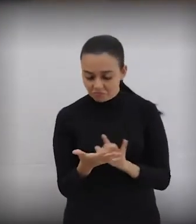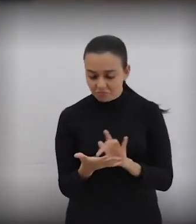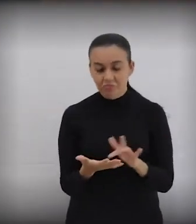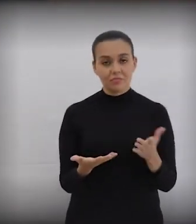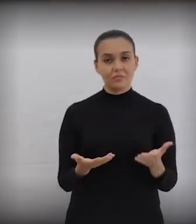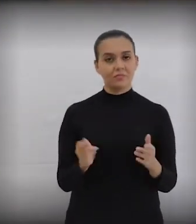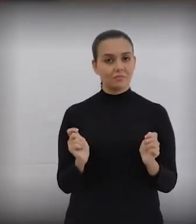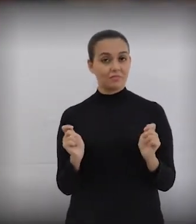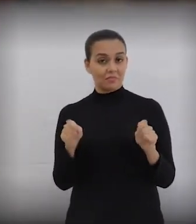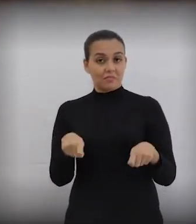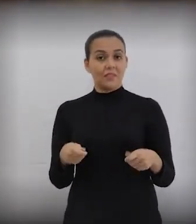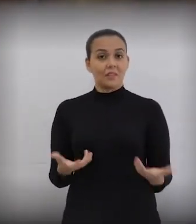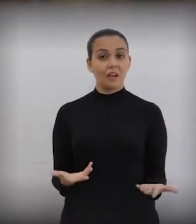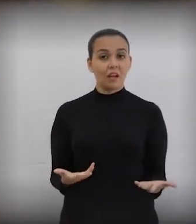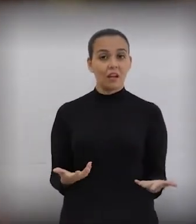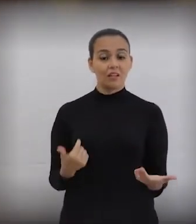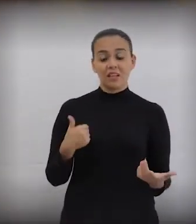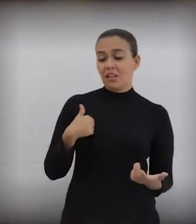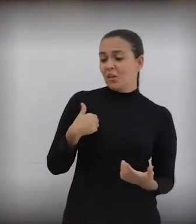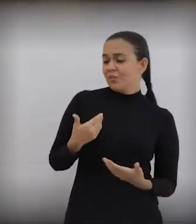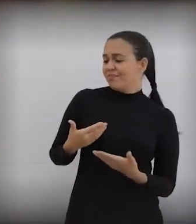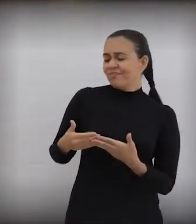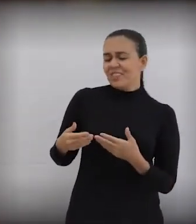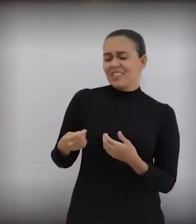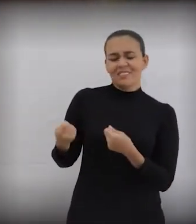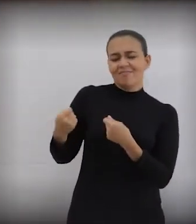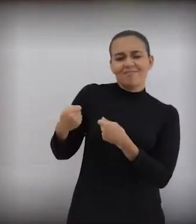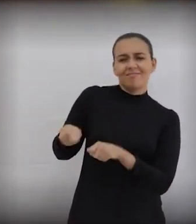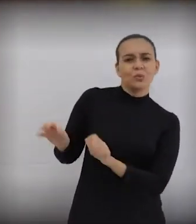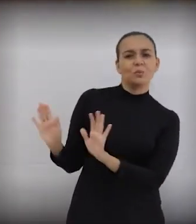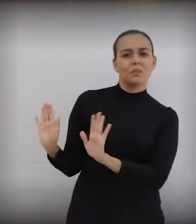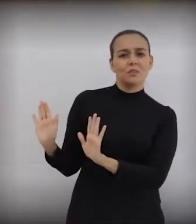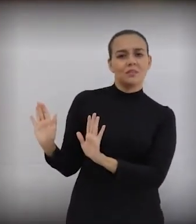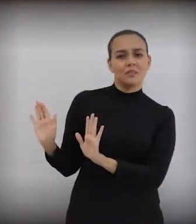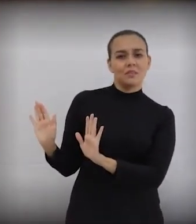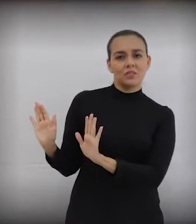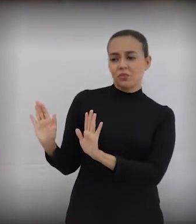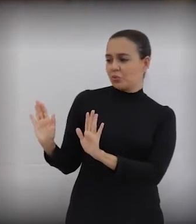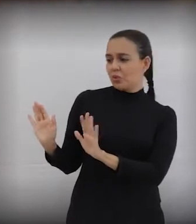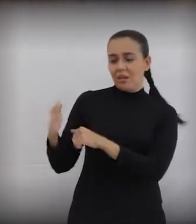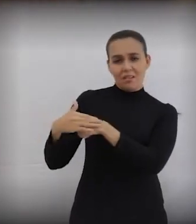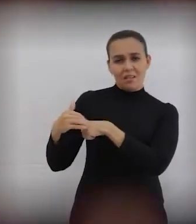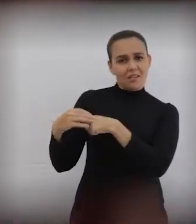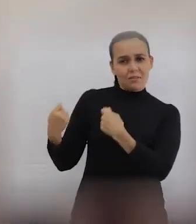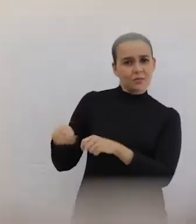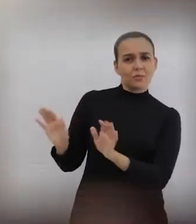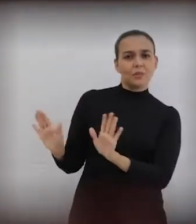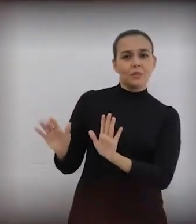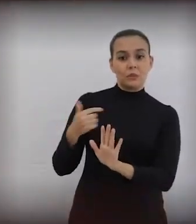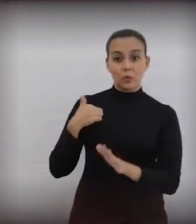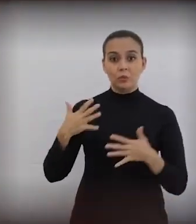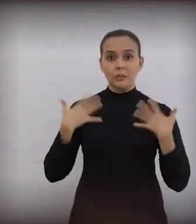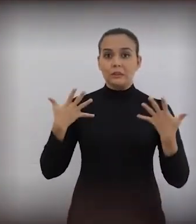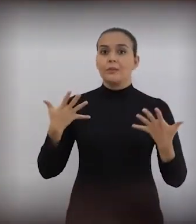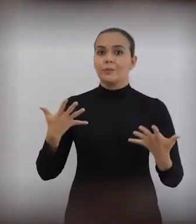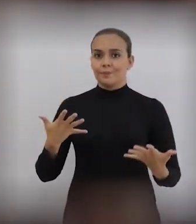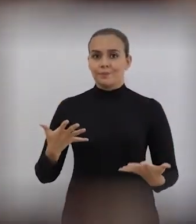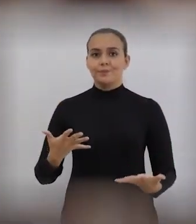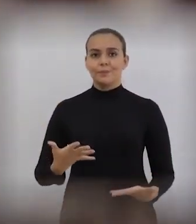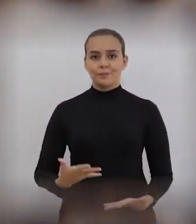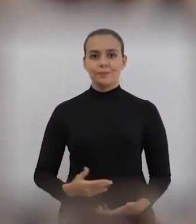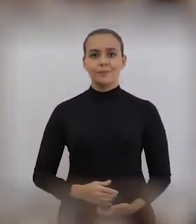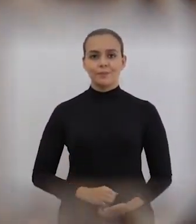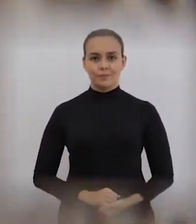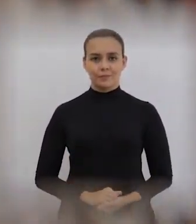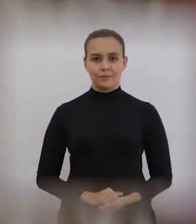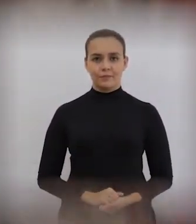ficção, né, que é um indivíduo bastante descolado de qualquer contexto mais social. Isso me assusta um pouco.